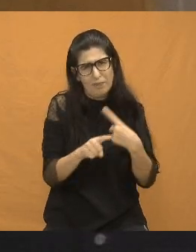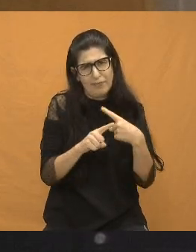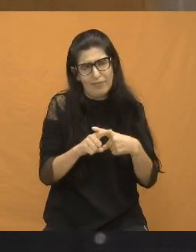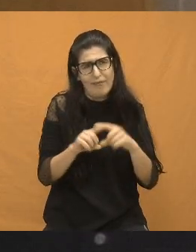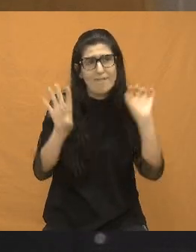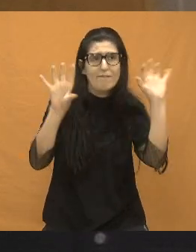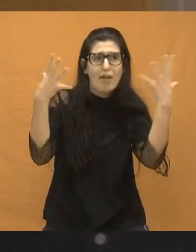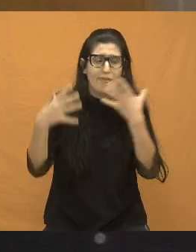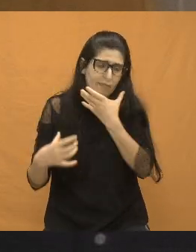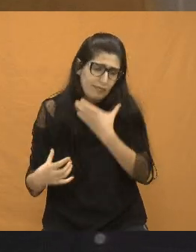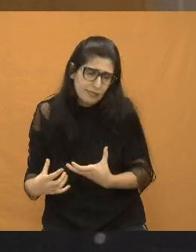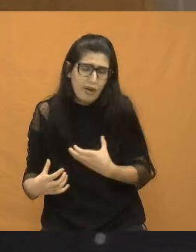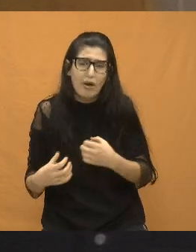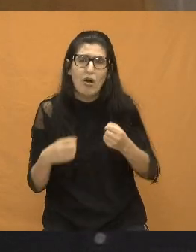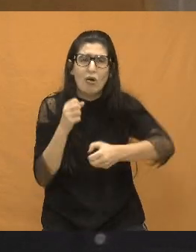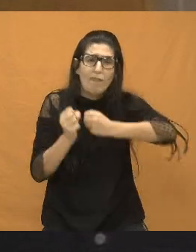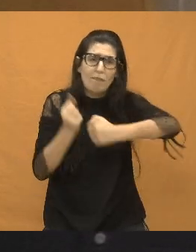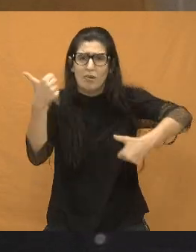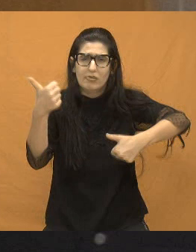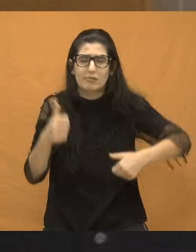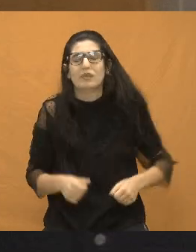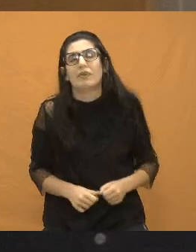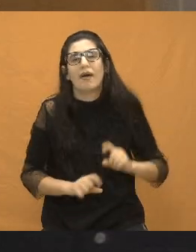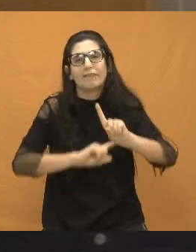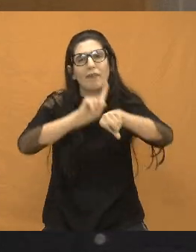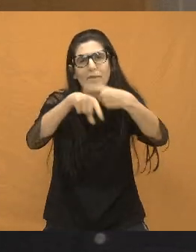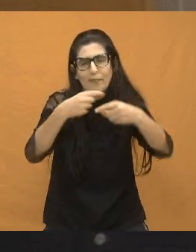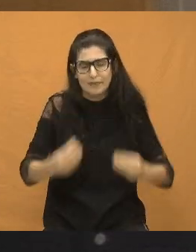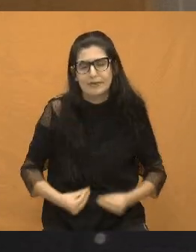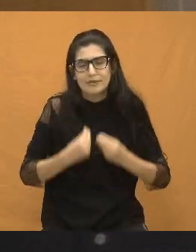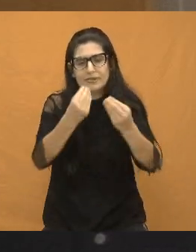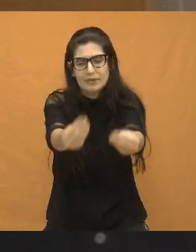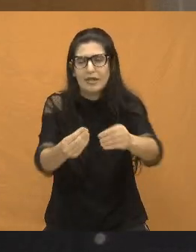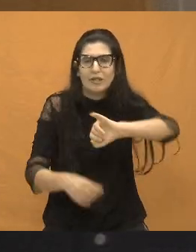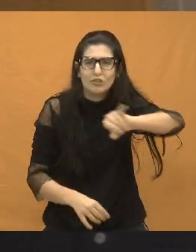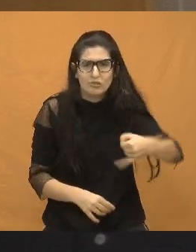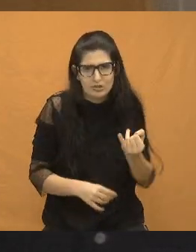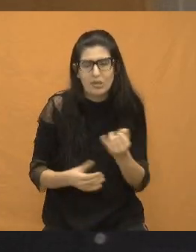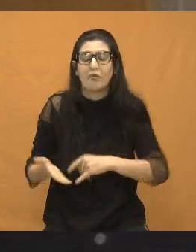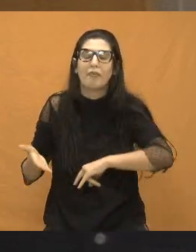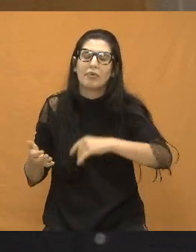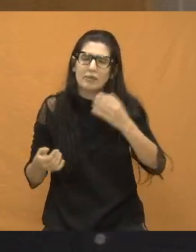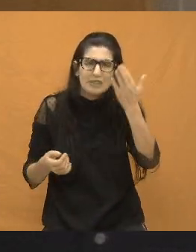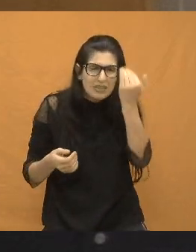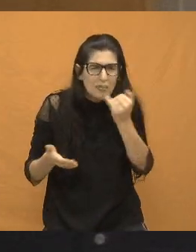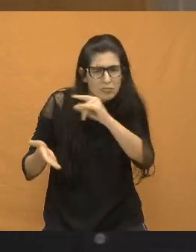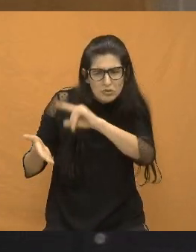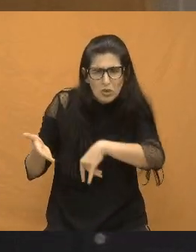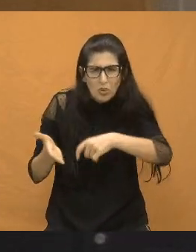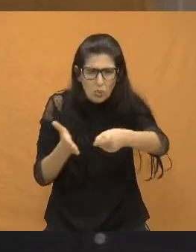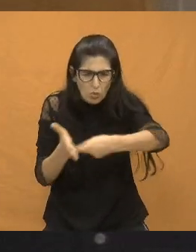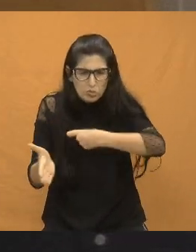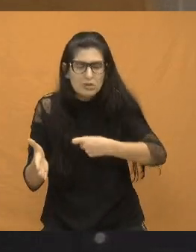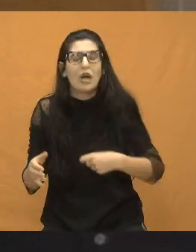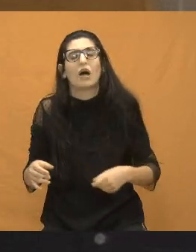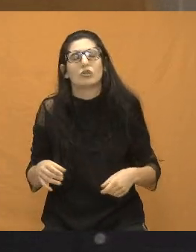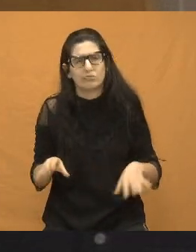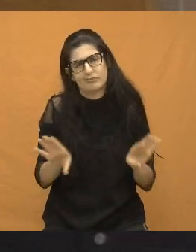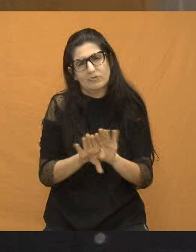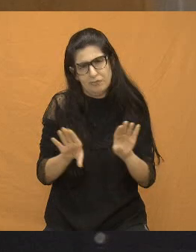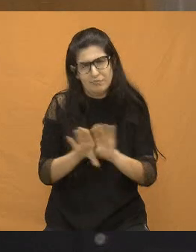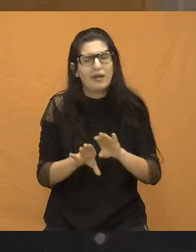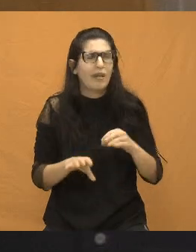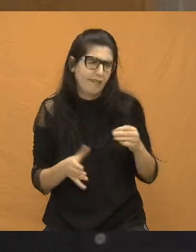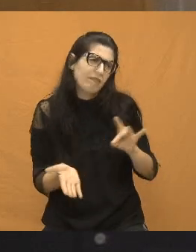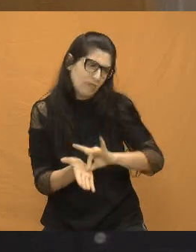então ela acaba entregando alguns produtos, né? Ainda em janeiro, além dos contratos também, como você deixou bem claro e bem pertinente